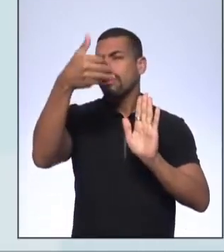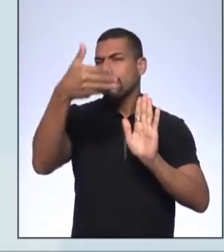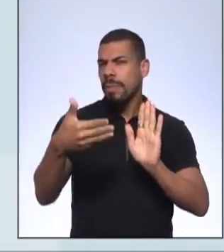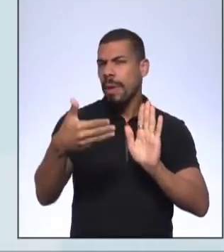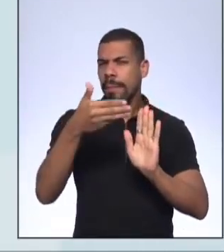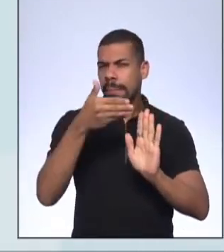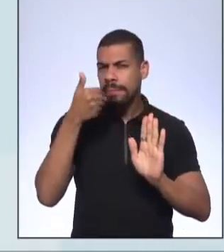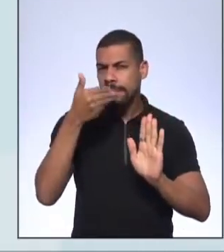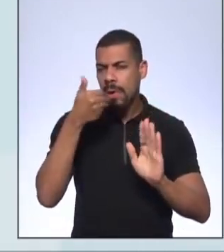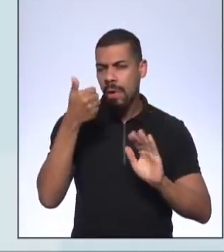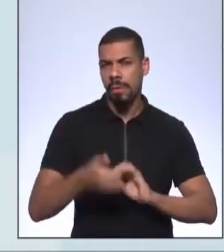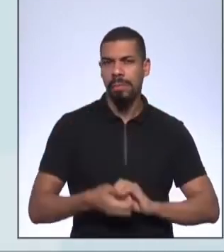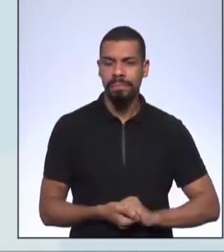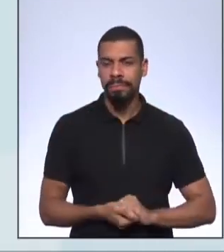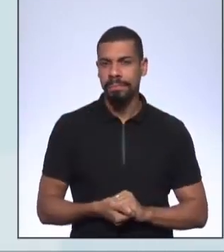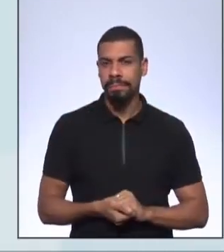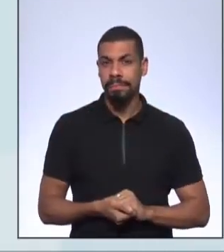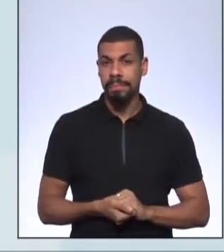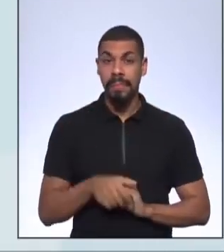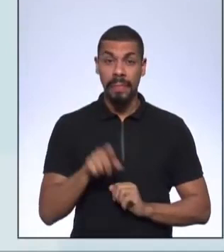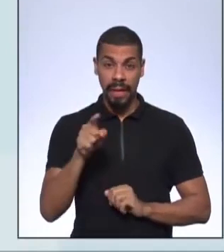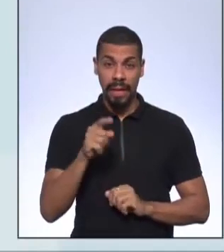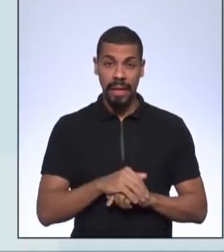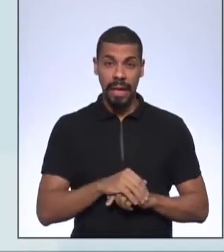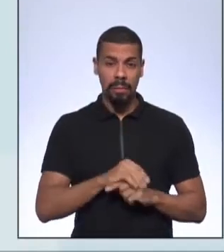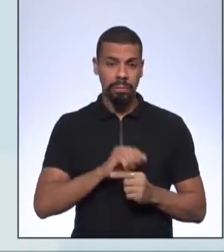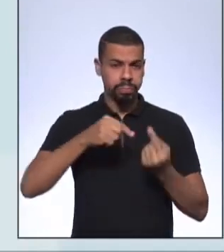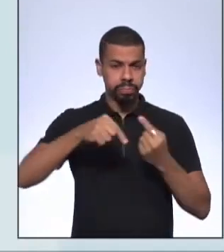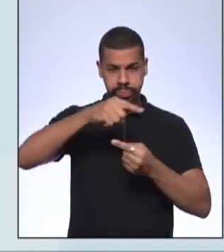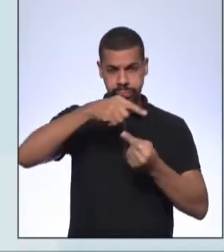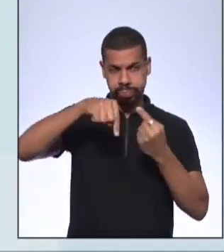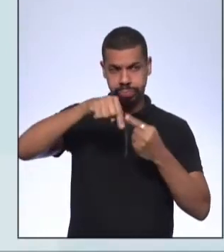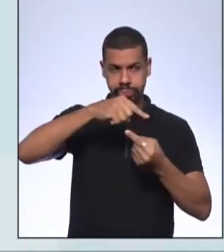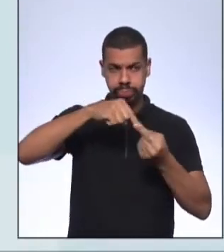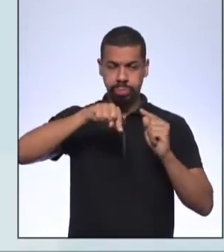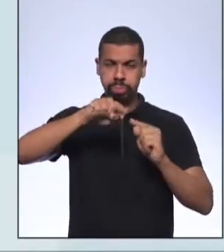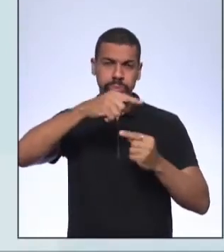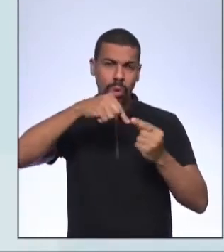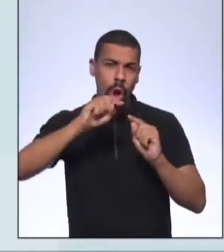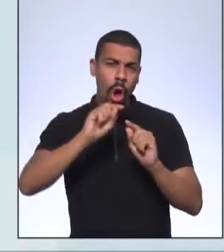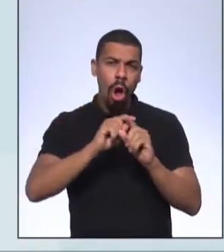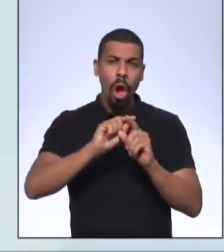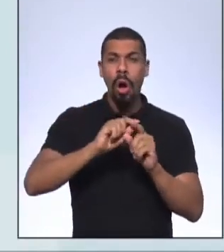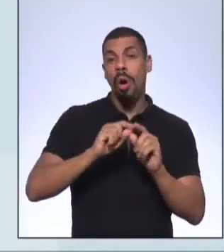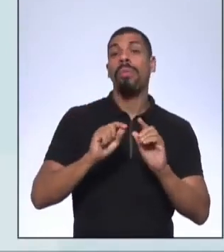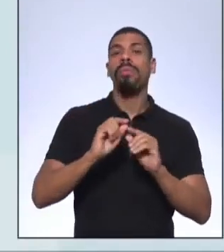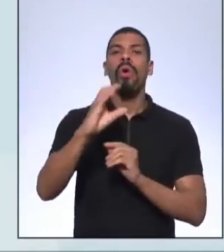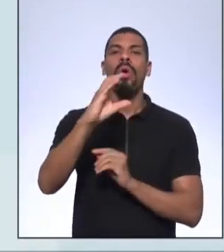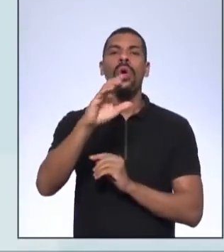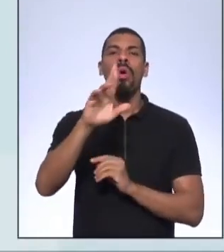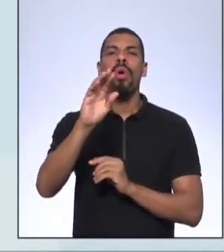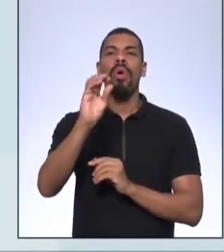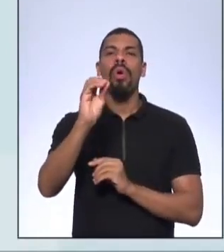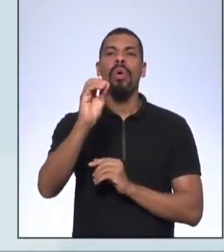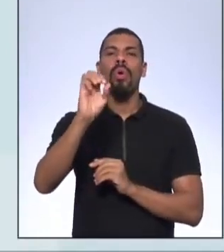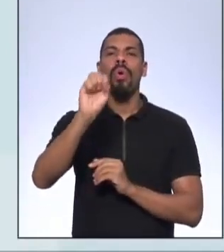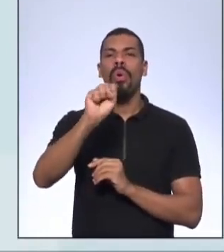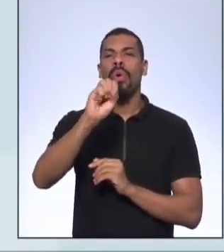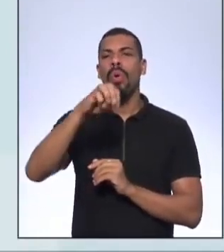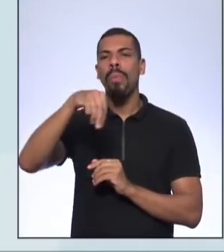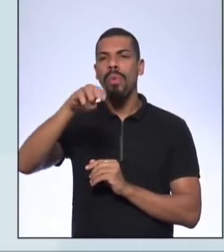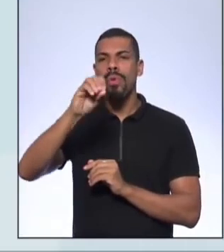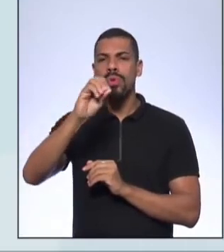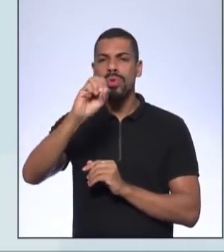pouquinho. Tá? Esses cromossomos, então, eles estão aí no núcleo da célula e eles contêm um material genético, o nosso